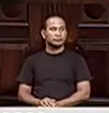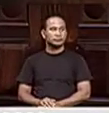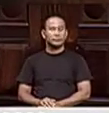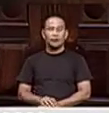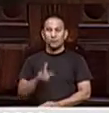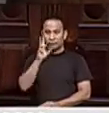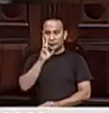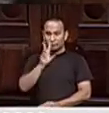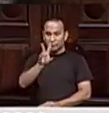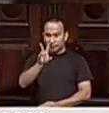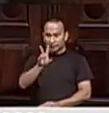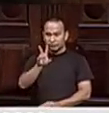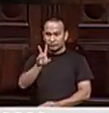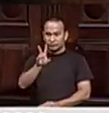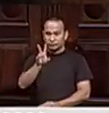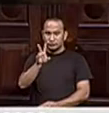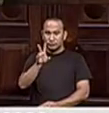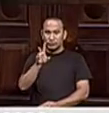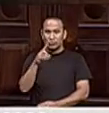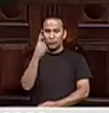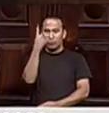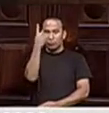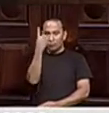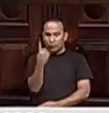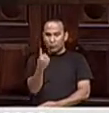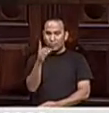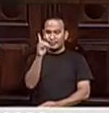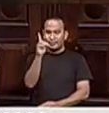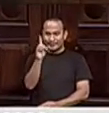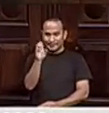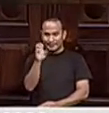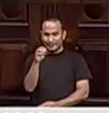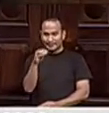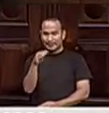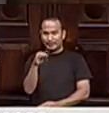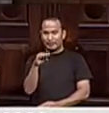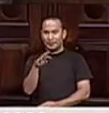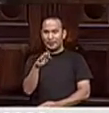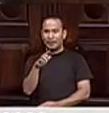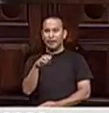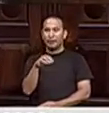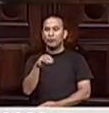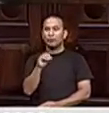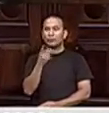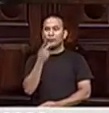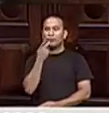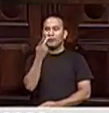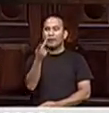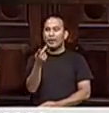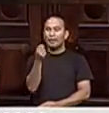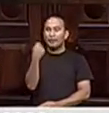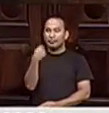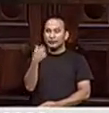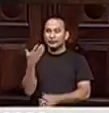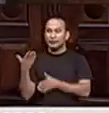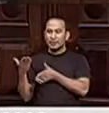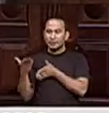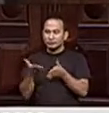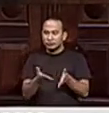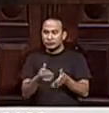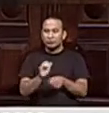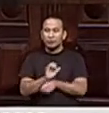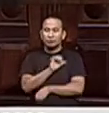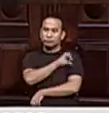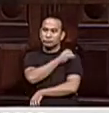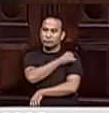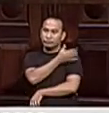Vi um desembargador dizer que era preciso a intervenção no estado do